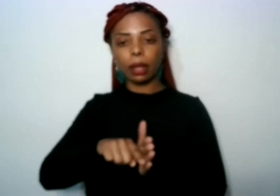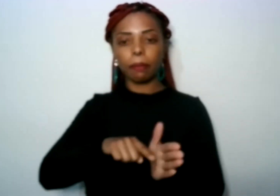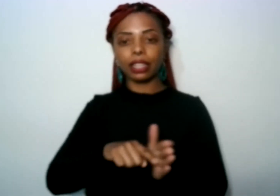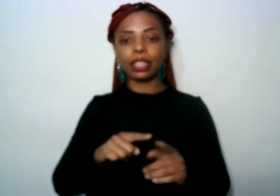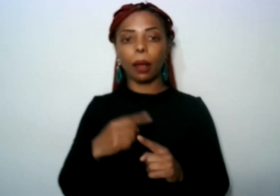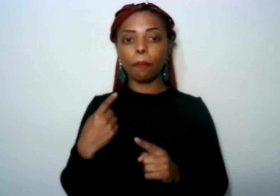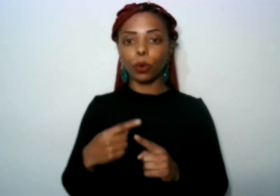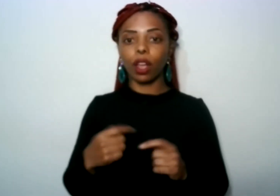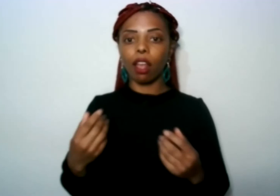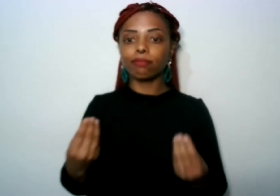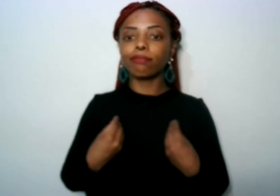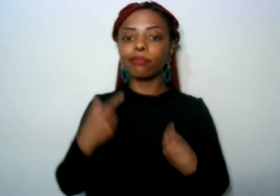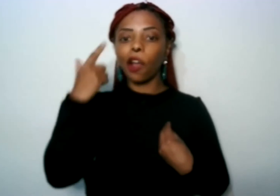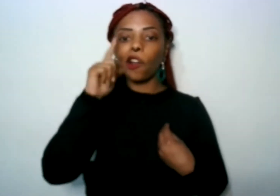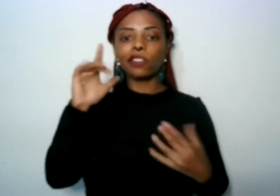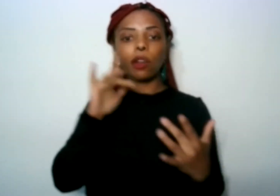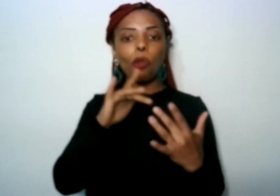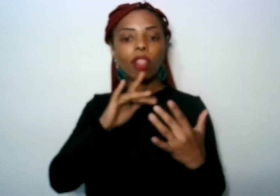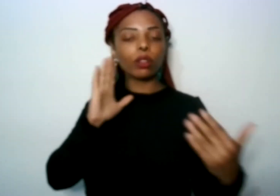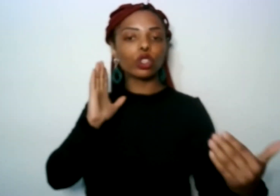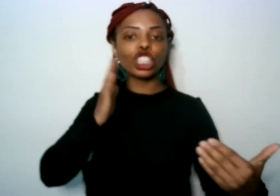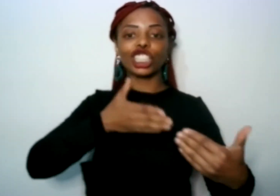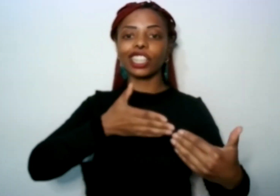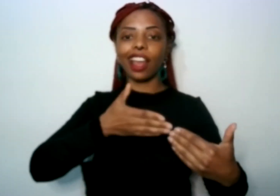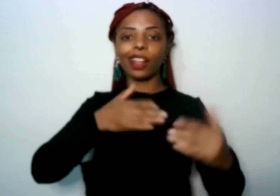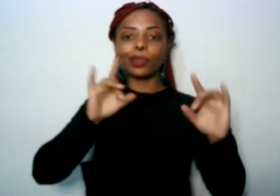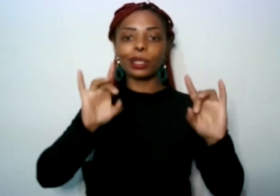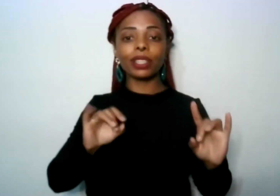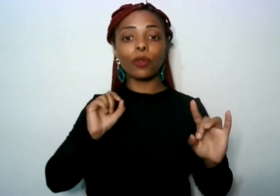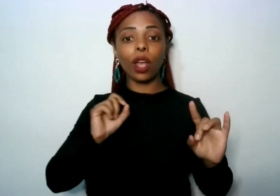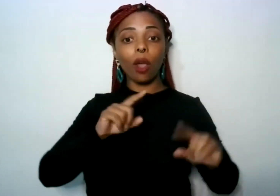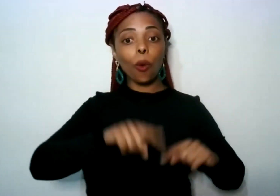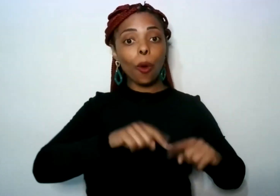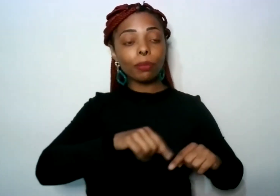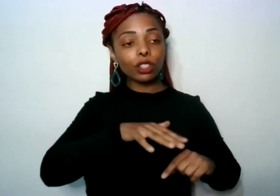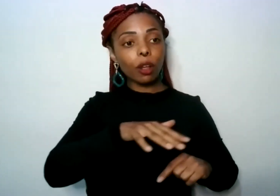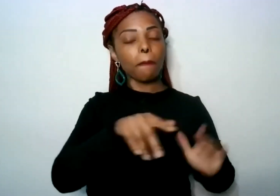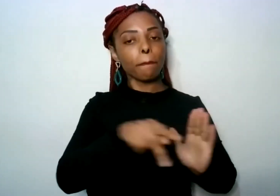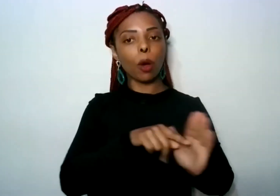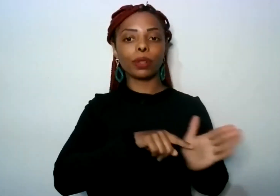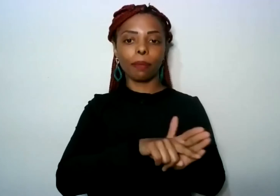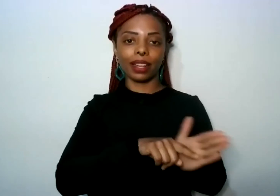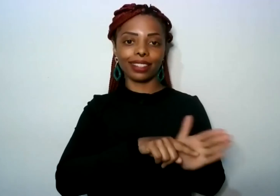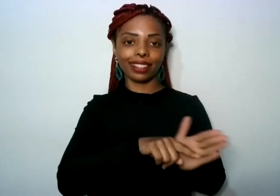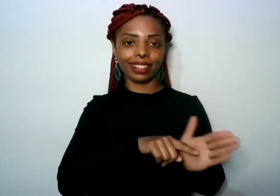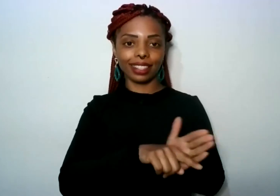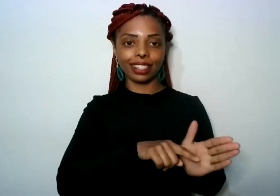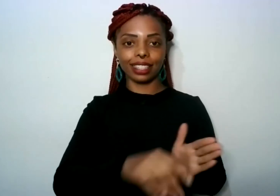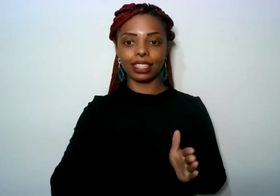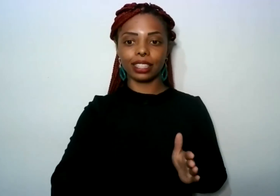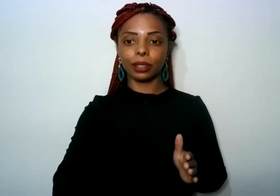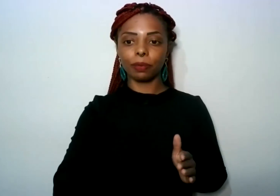contato direto e específico com os objetos de pesquisa acredito que o tipo de